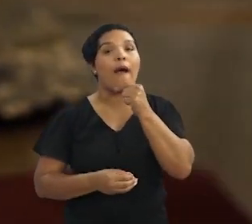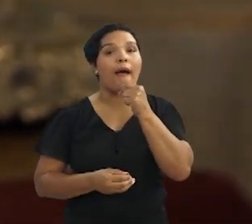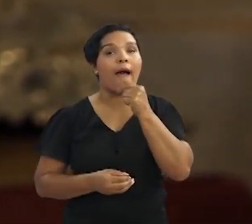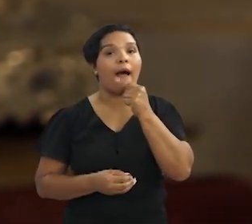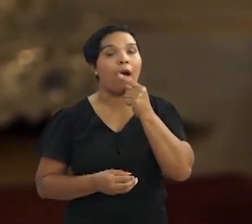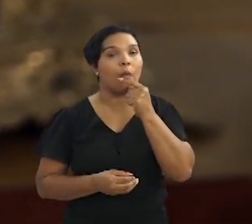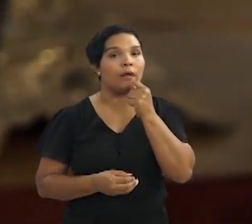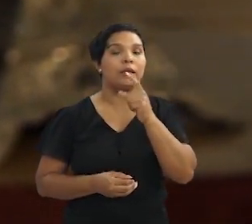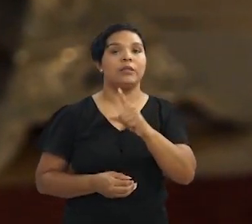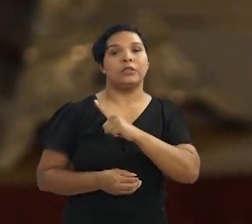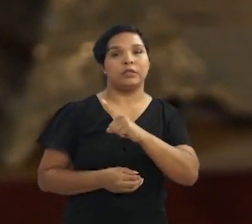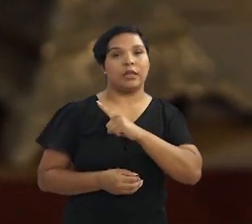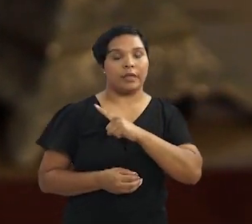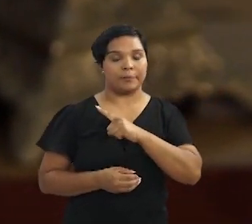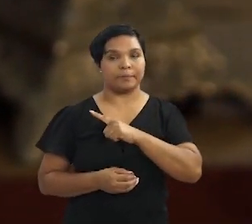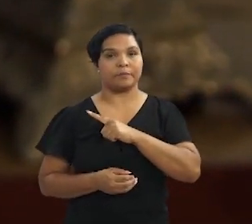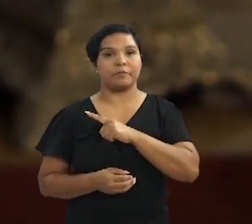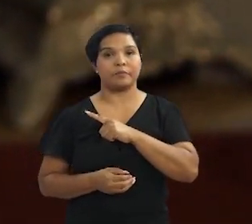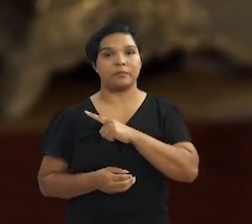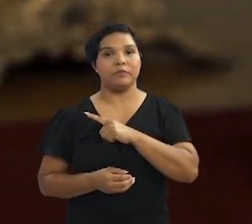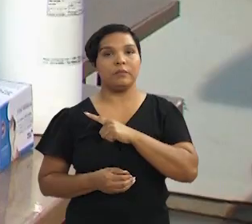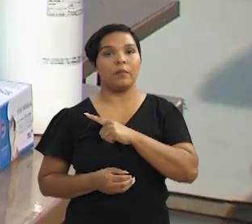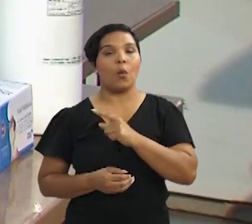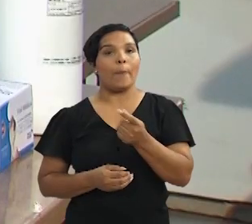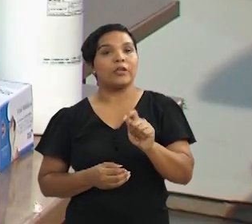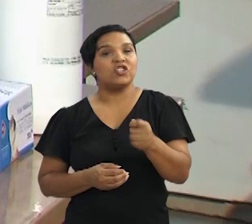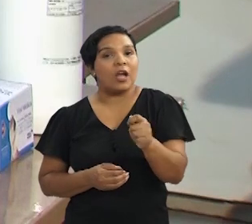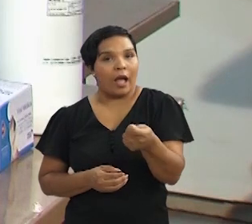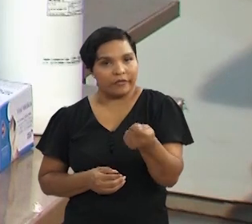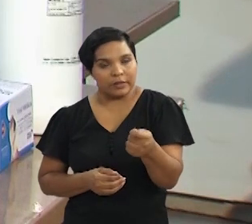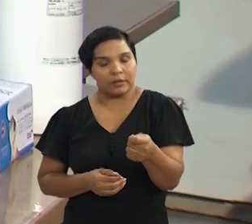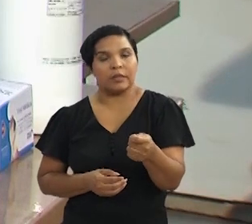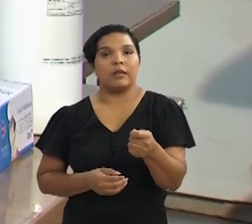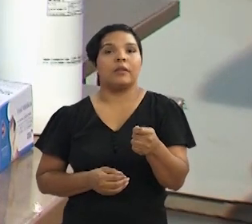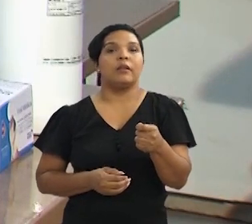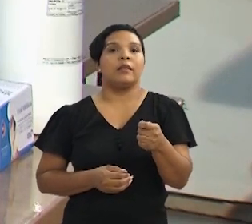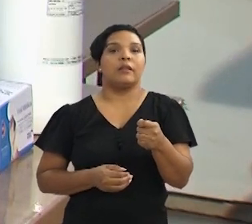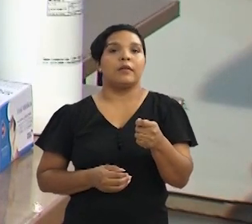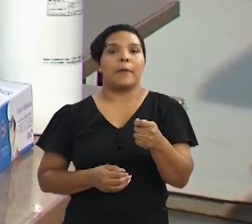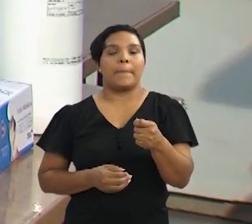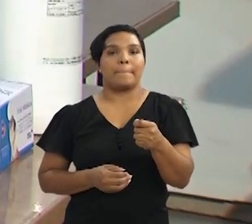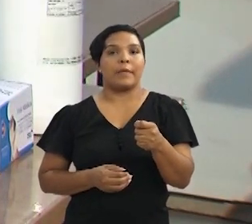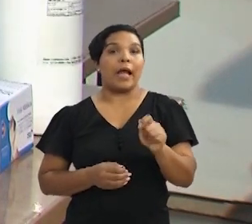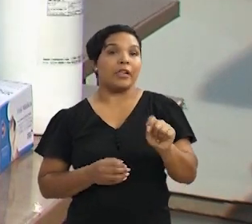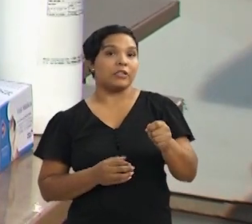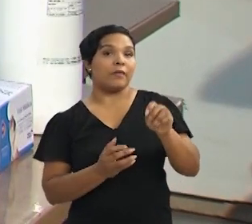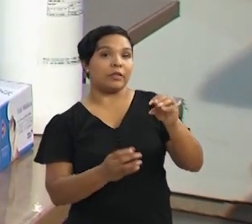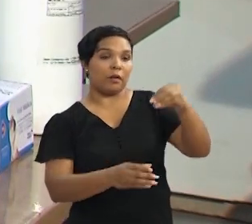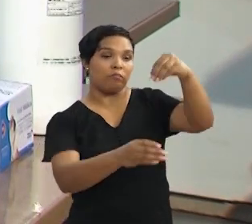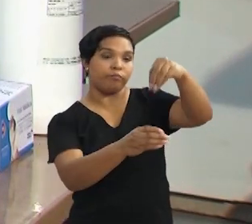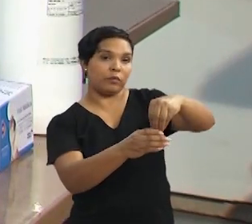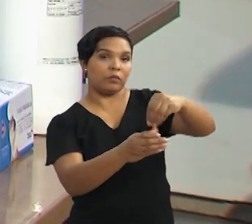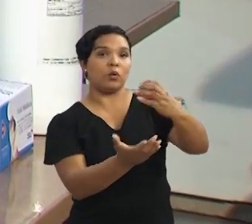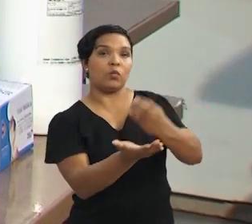diluído em água. No caso aqui a gente tem uma chave, né? E aí nós deixamos